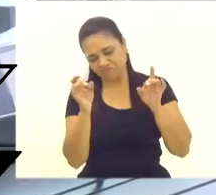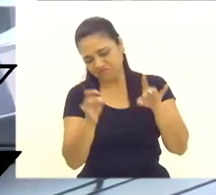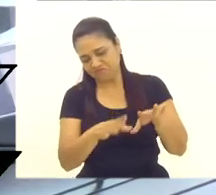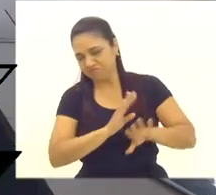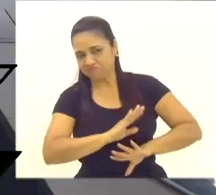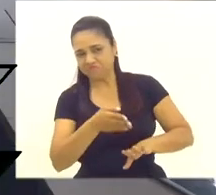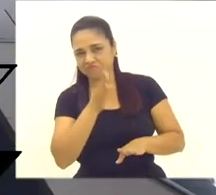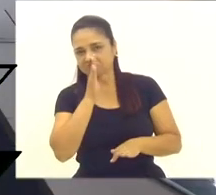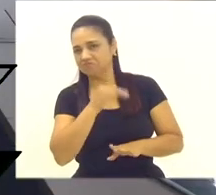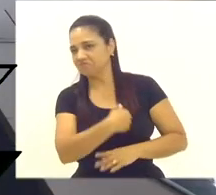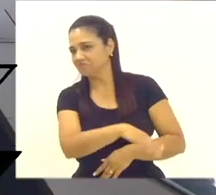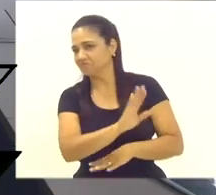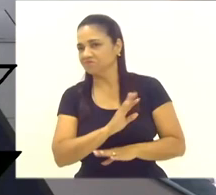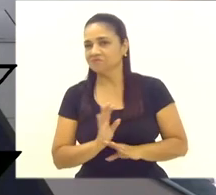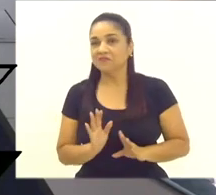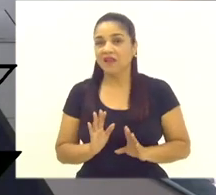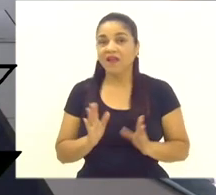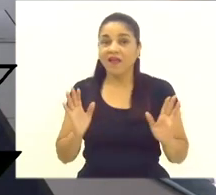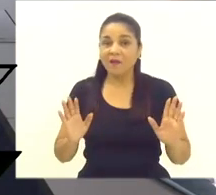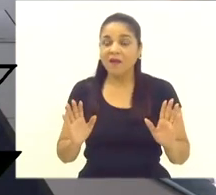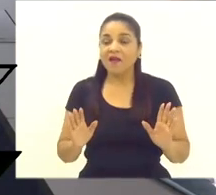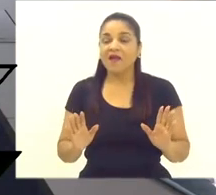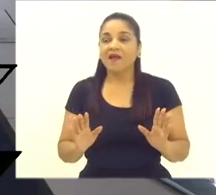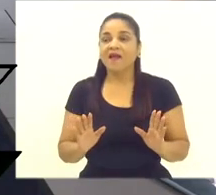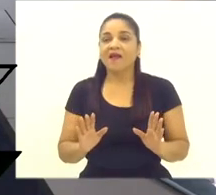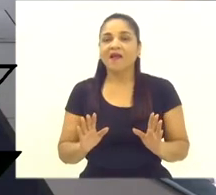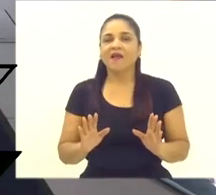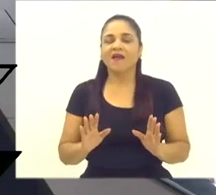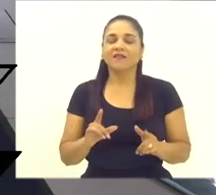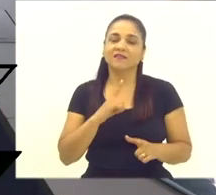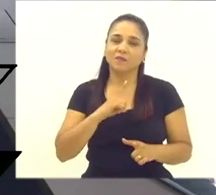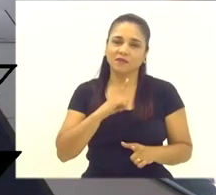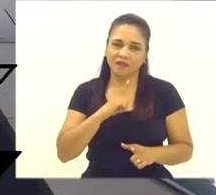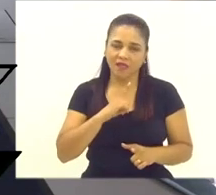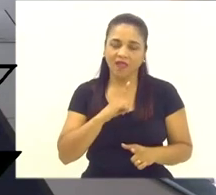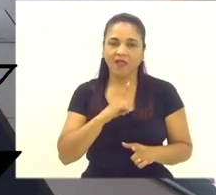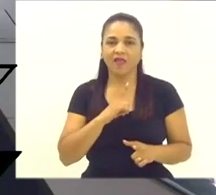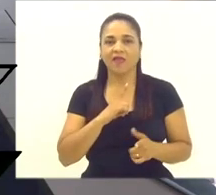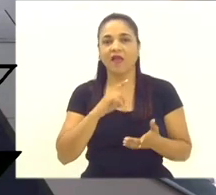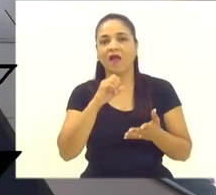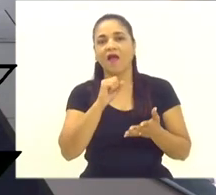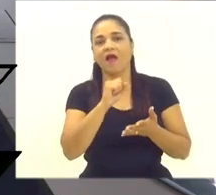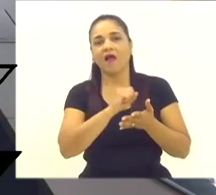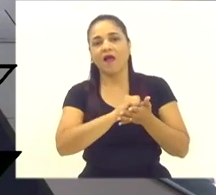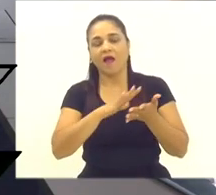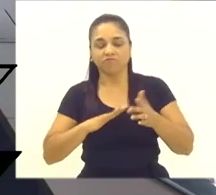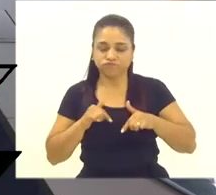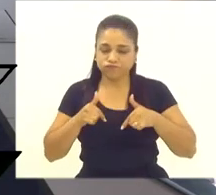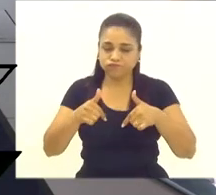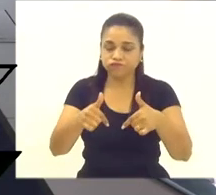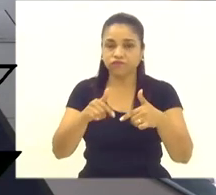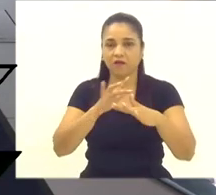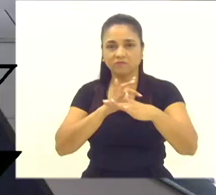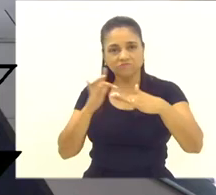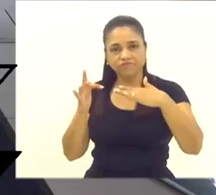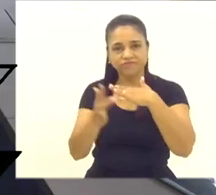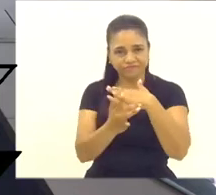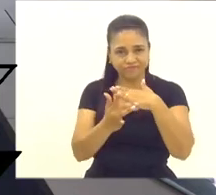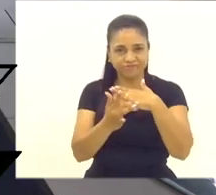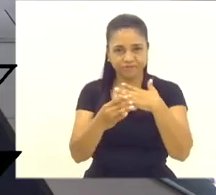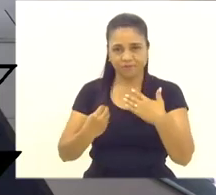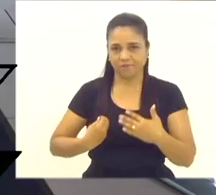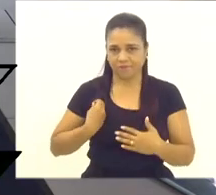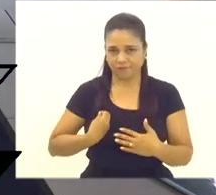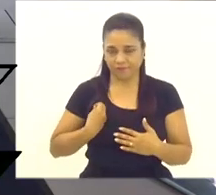e eu acho também que tem uma questão da atividade nas redes né porque